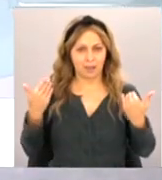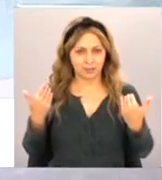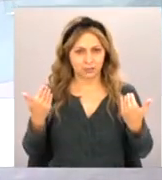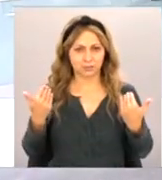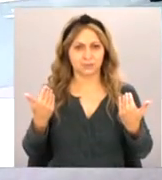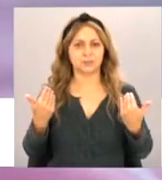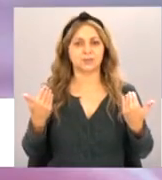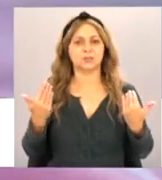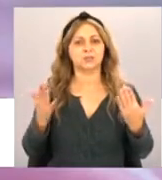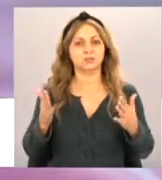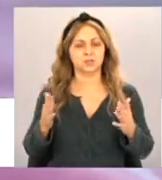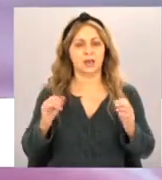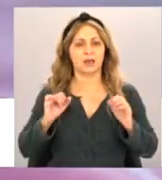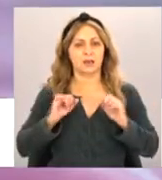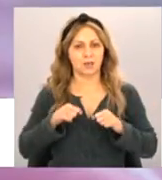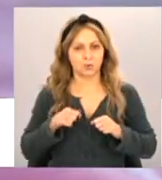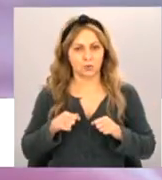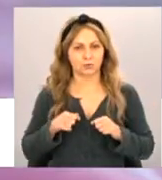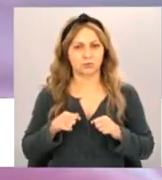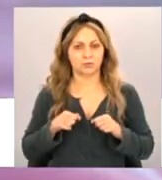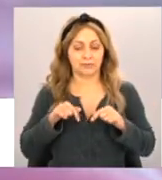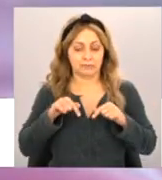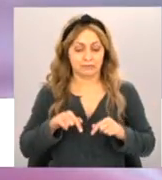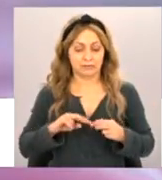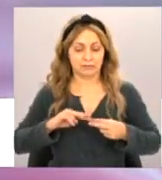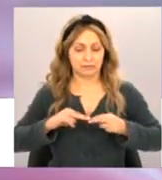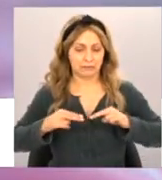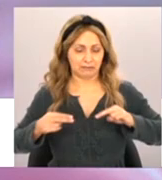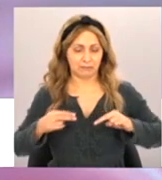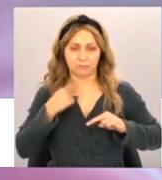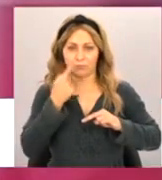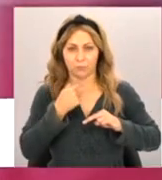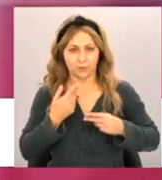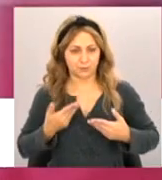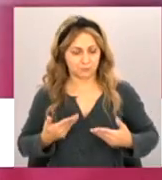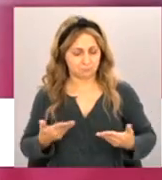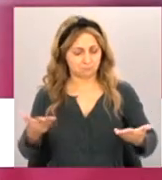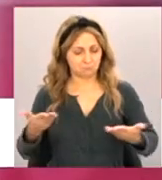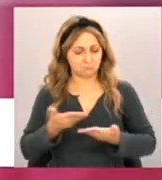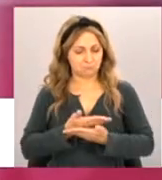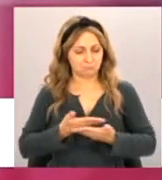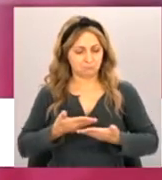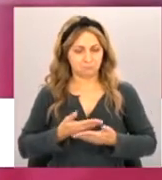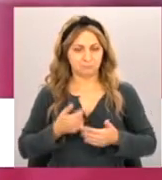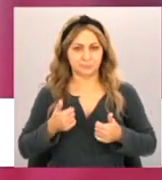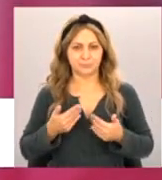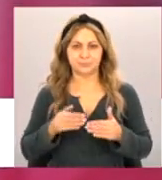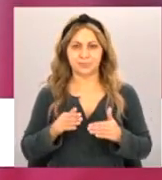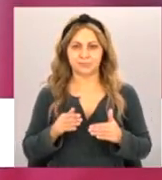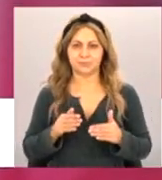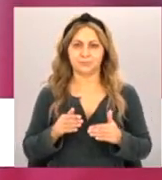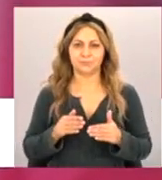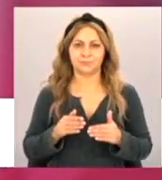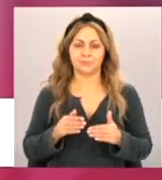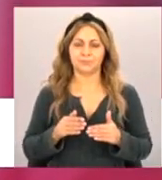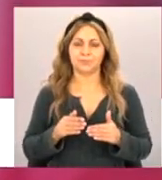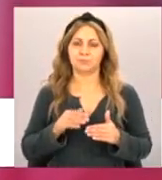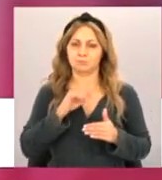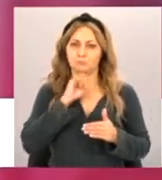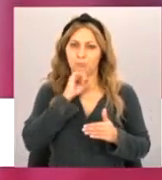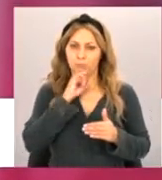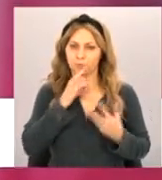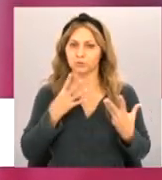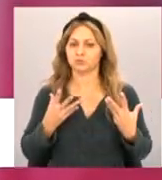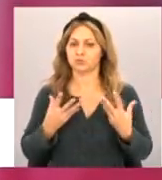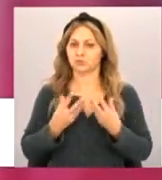o acordo que tem com o bloco aqui na Câmara Municipal de Oeiras mas admite completamente estarem juntos